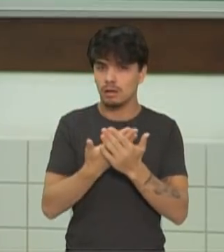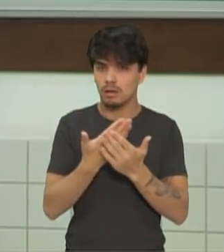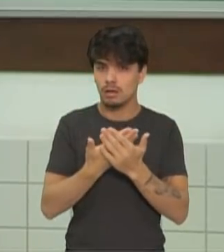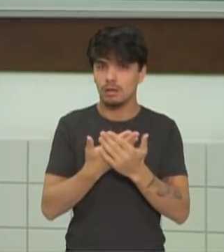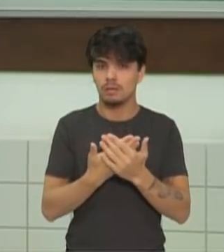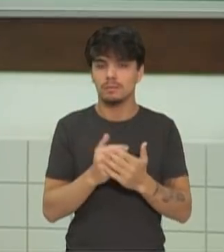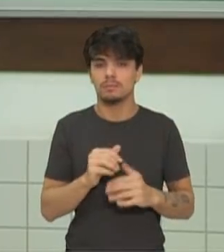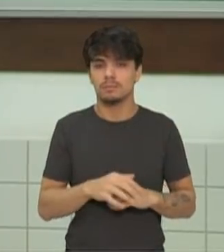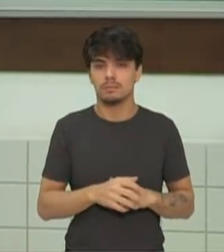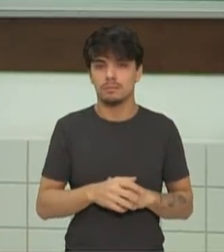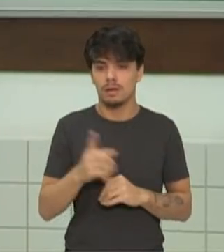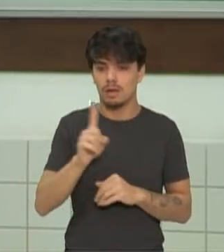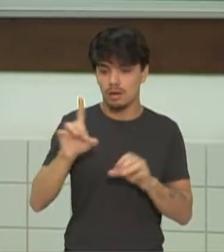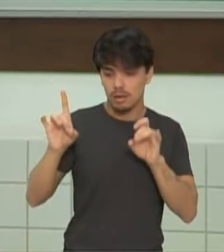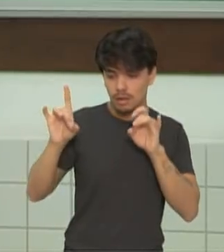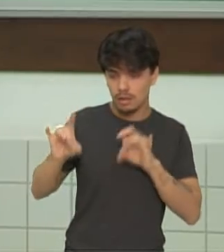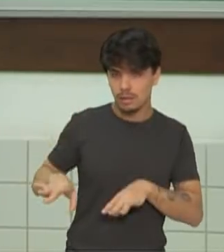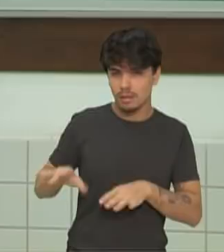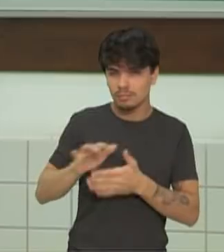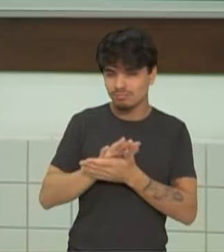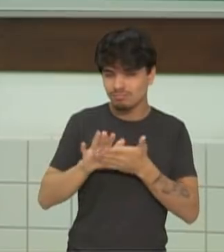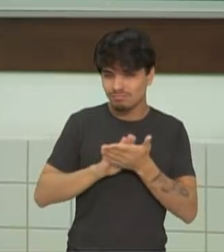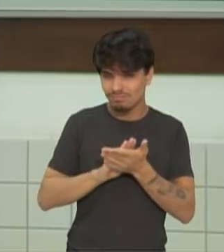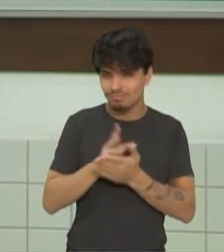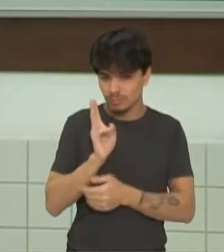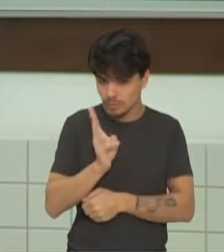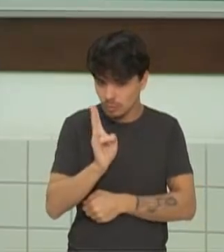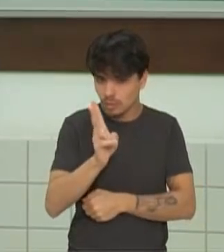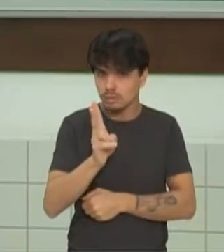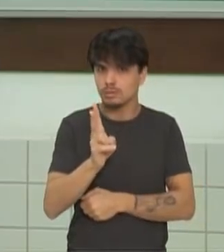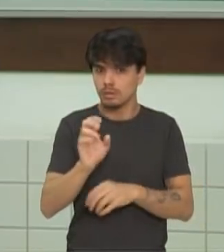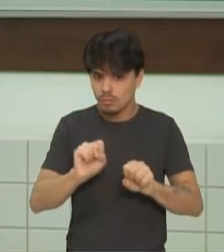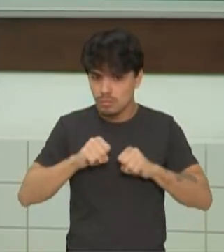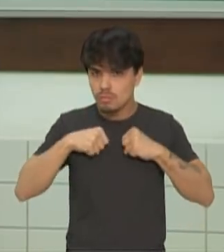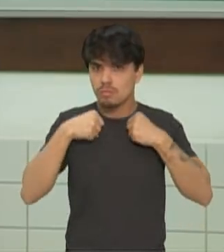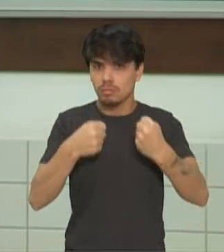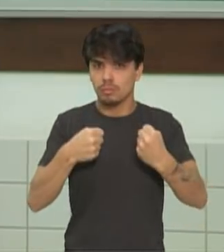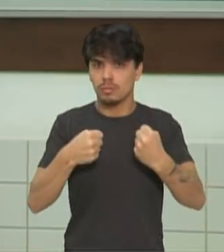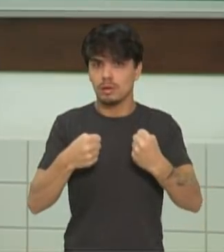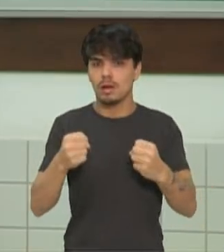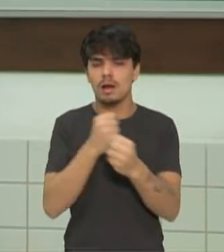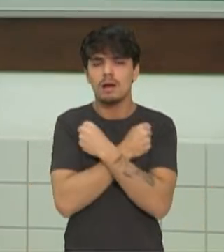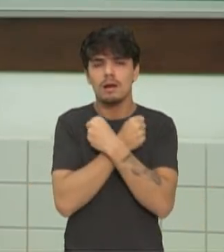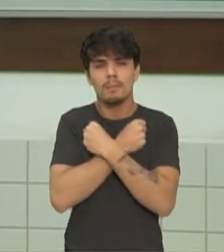E não desisto de nada aí, tá? Certo? Firme e forte, tá bom?